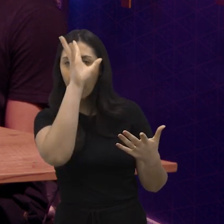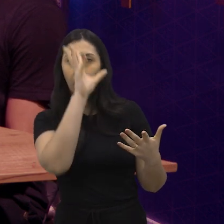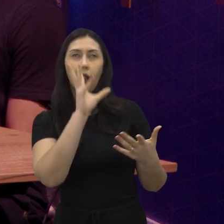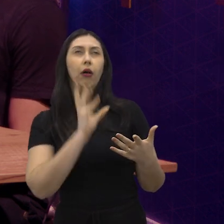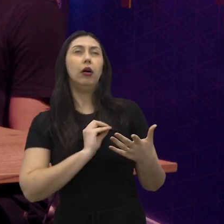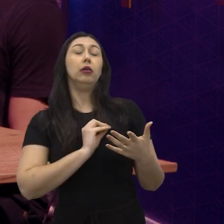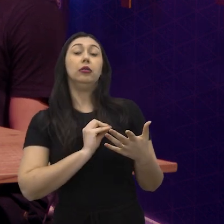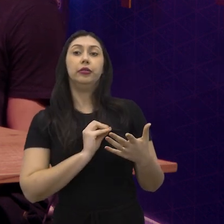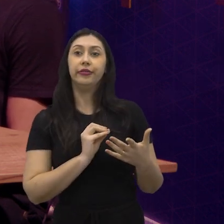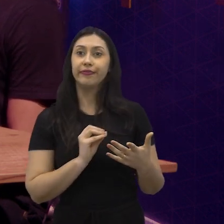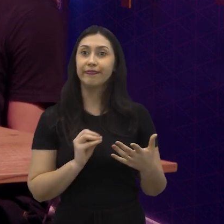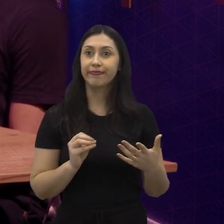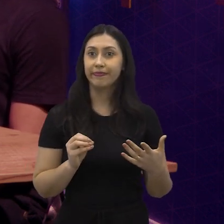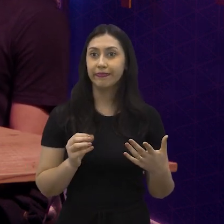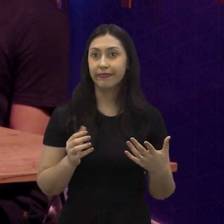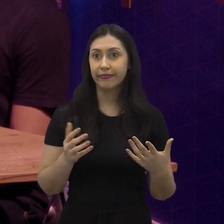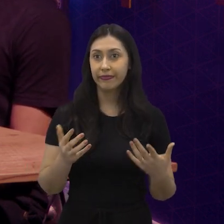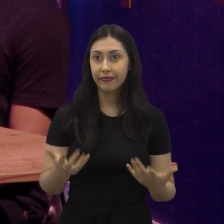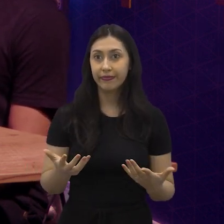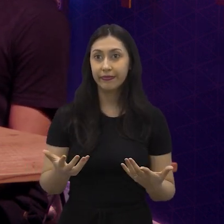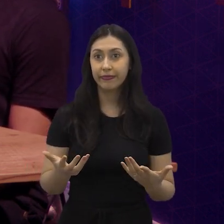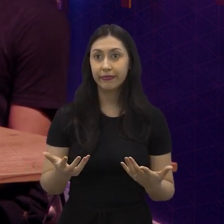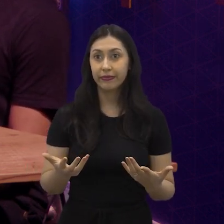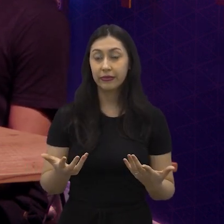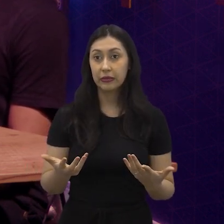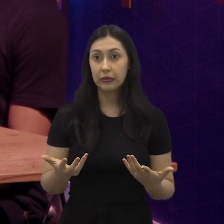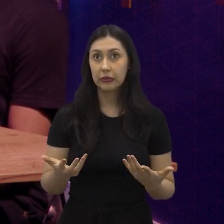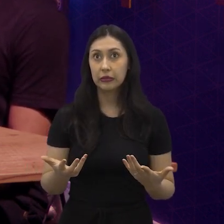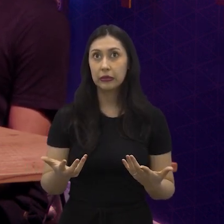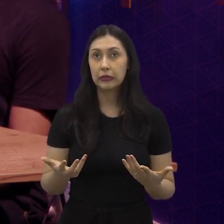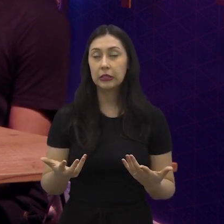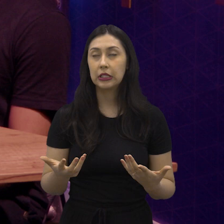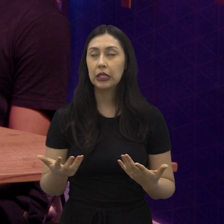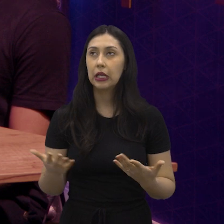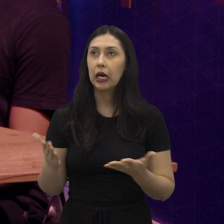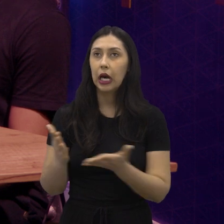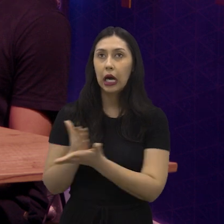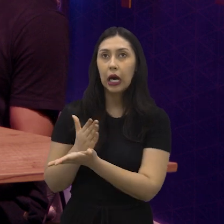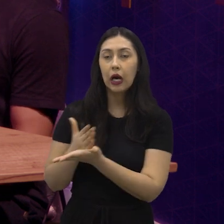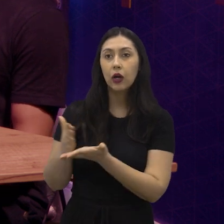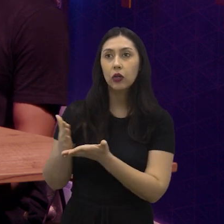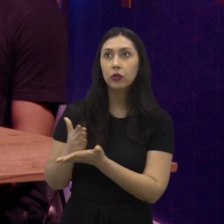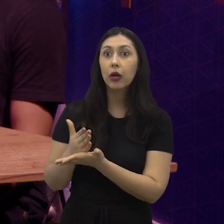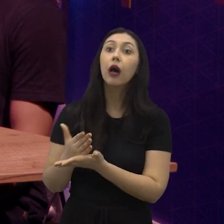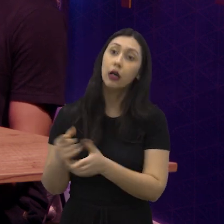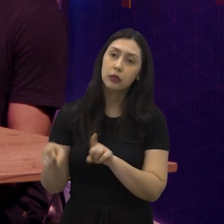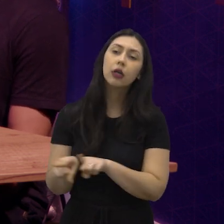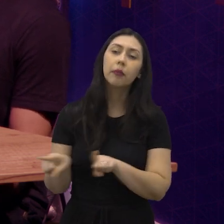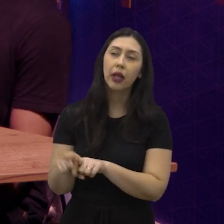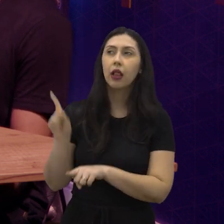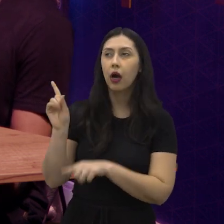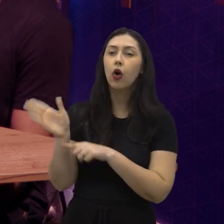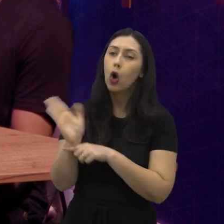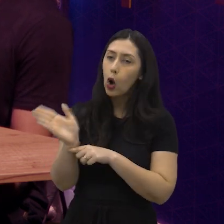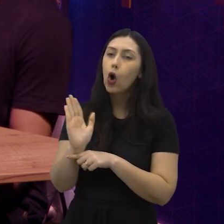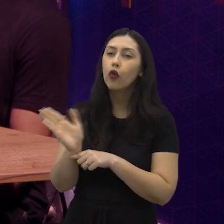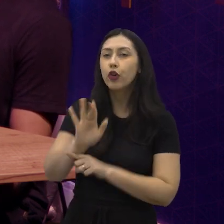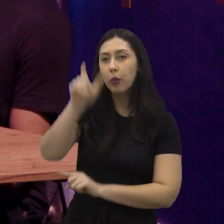entidades, né? Então a gente vai ter algumas... Né? O próprio Exorcista pode